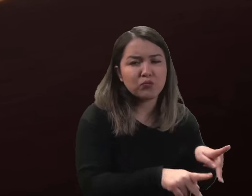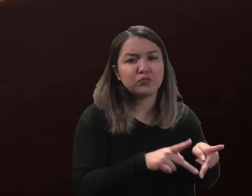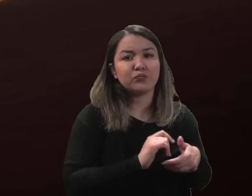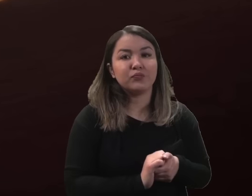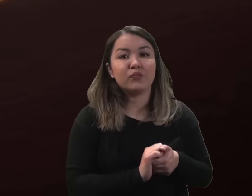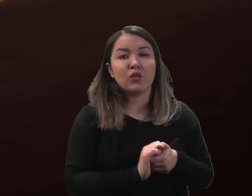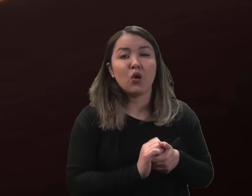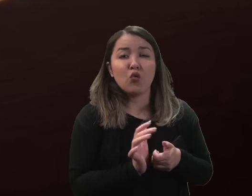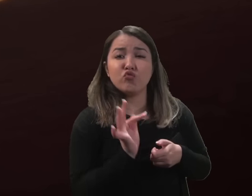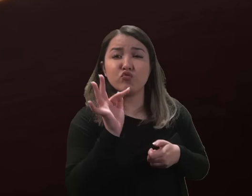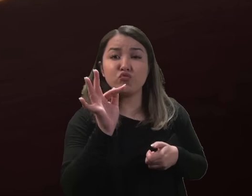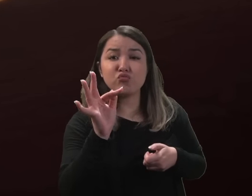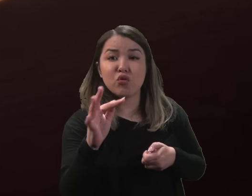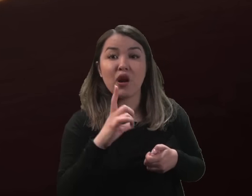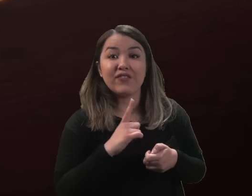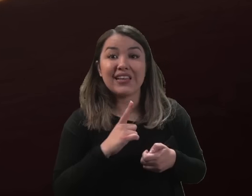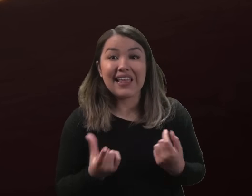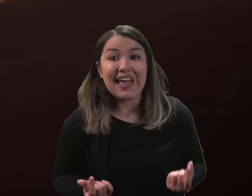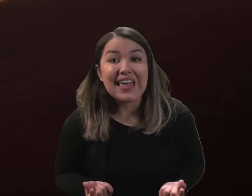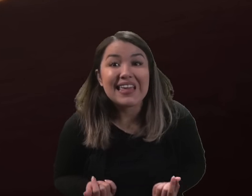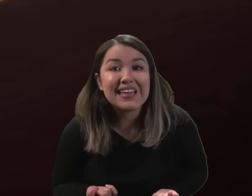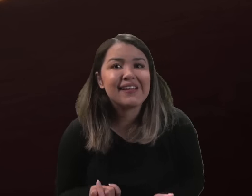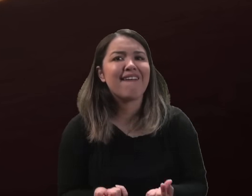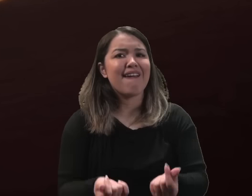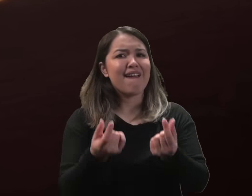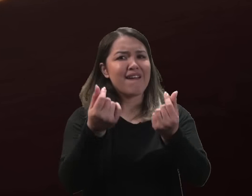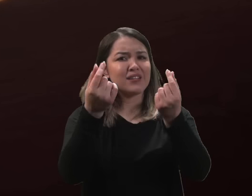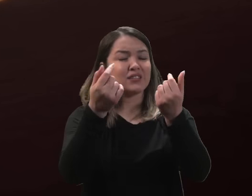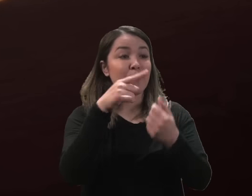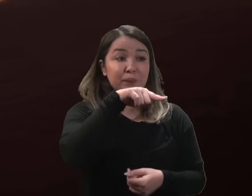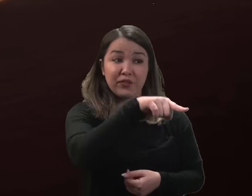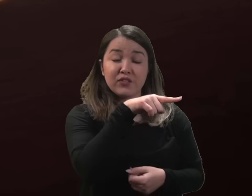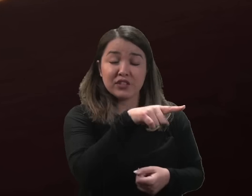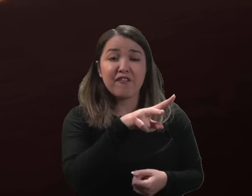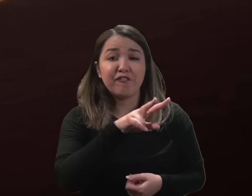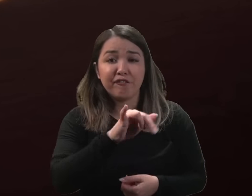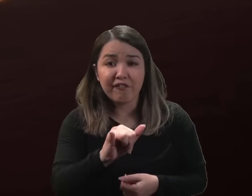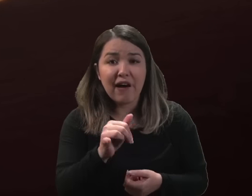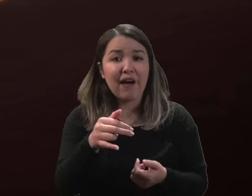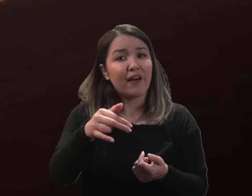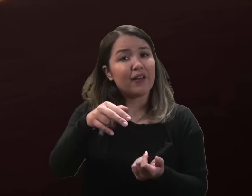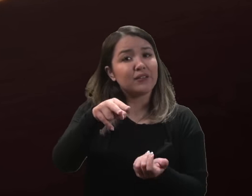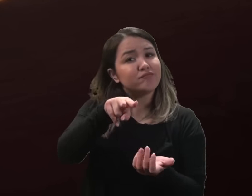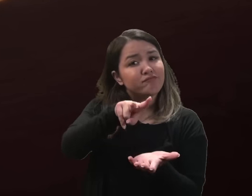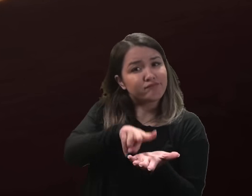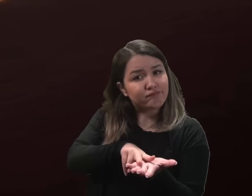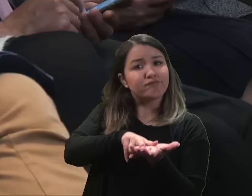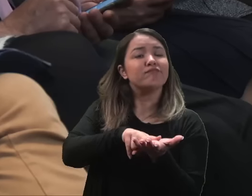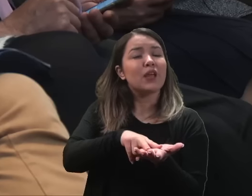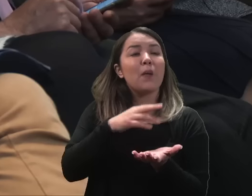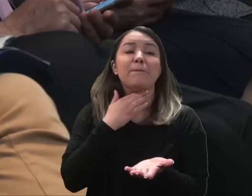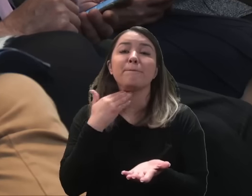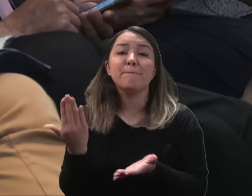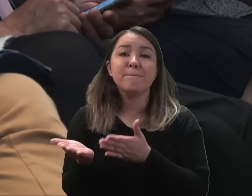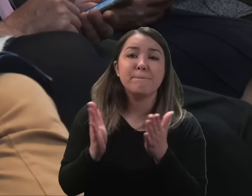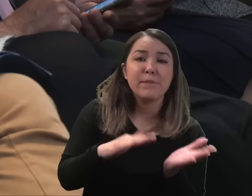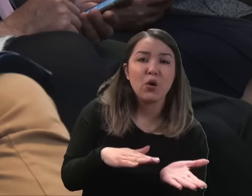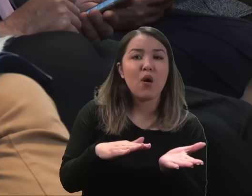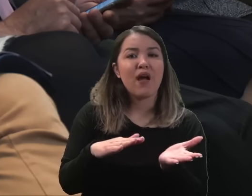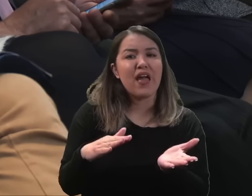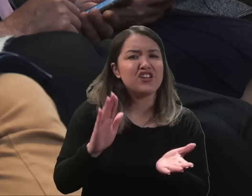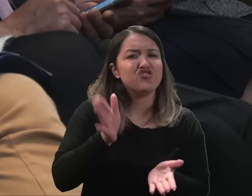você irá para junto de seus pais em paz será sepultado em velhice em boa velhice e na quarta